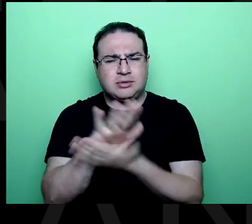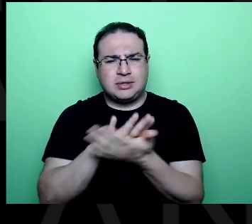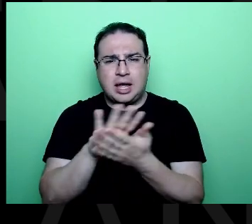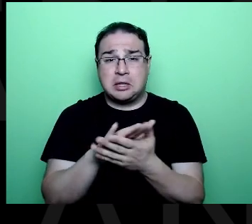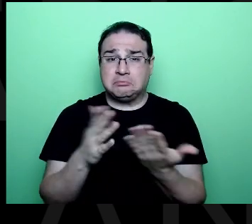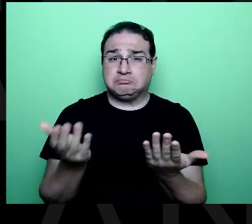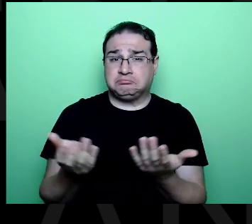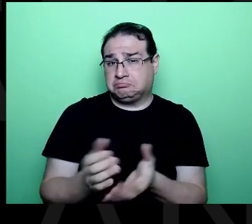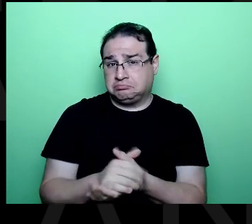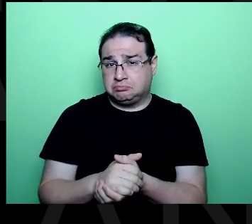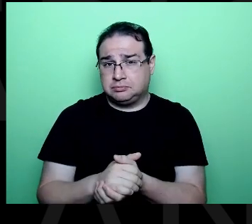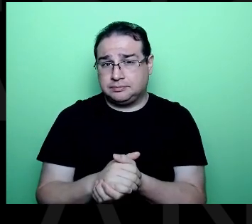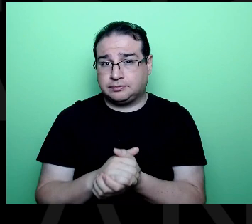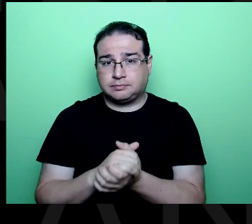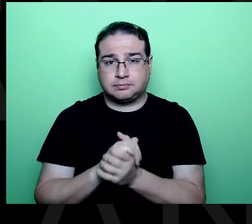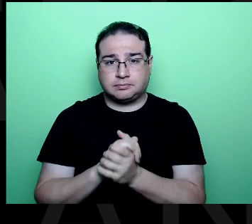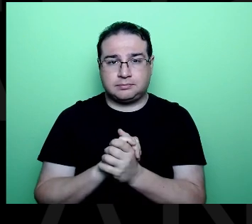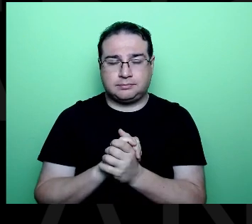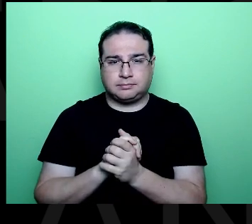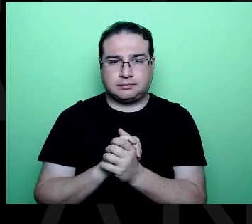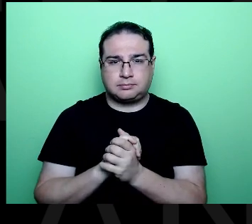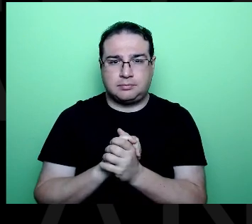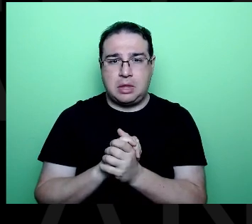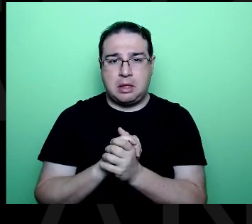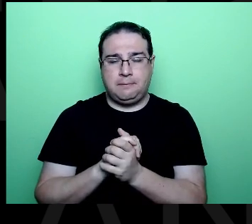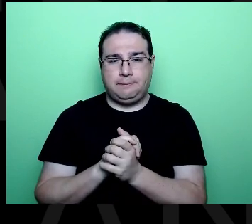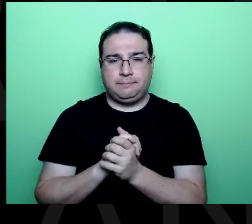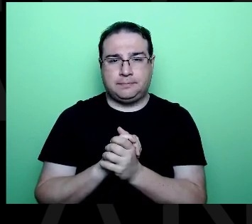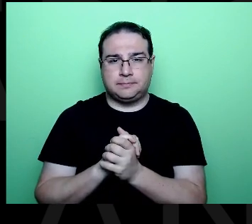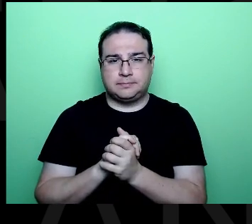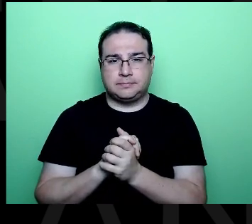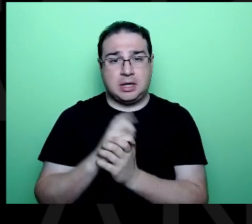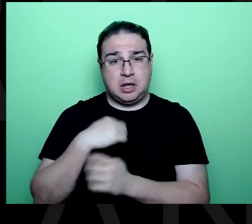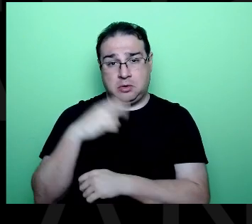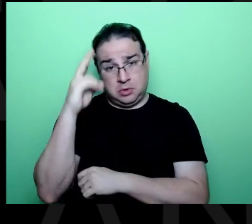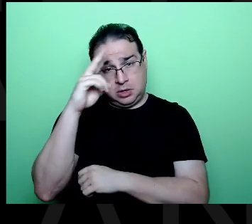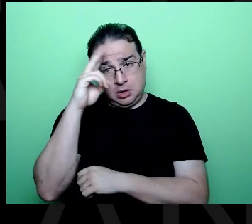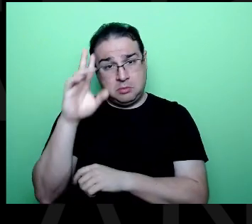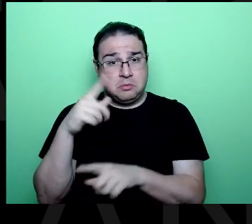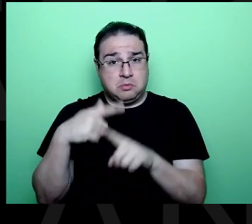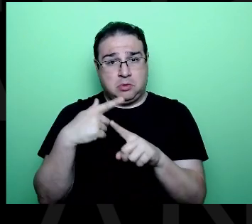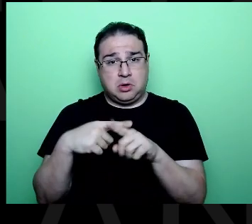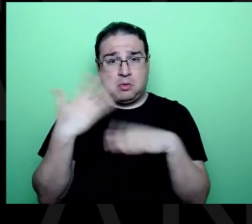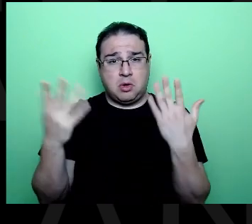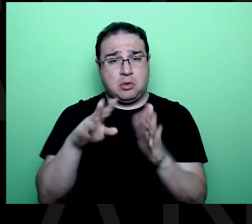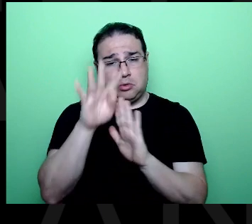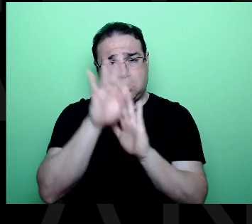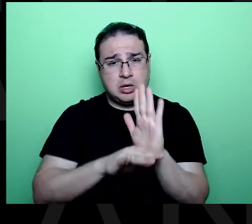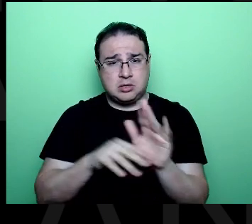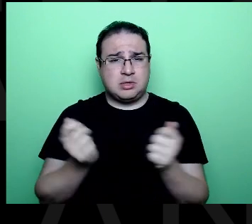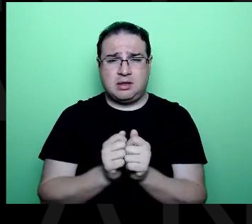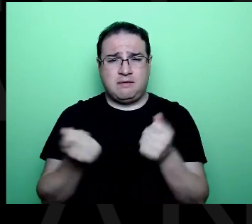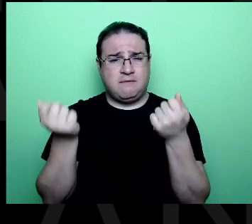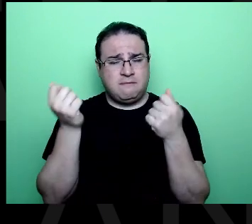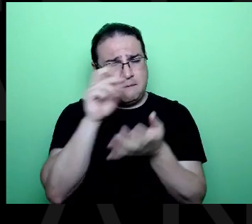Eu assim, não lembro que recurso que eu usei no texto, mas estava lá. Há várias